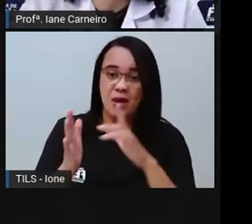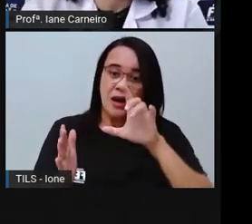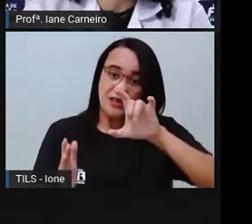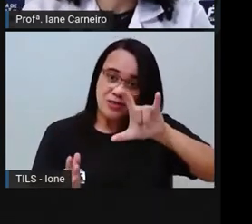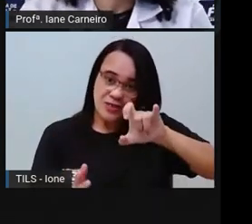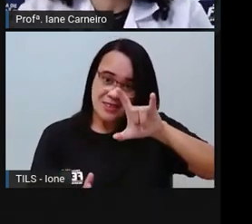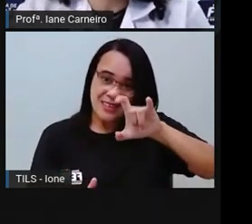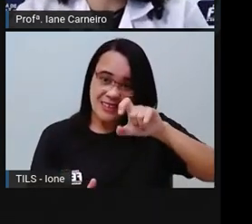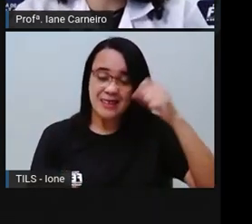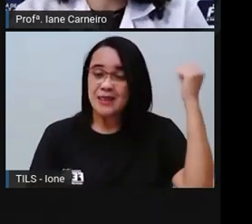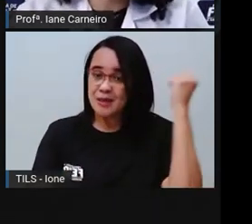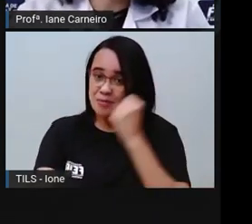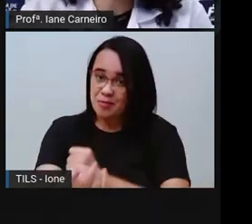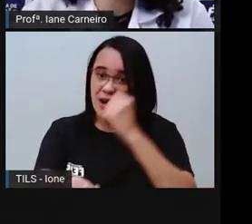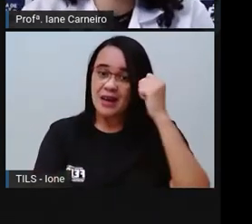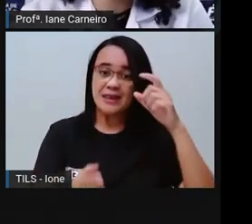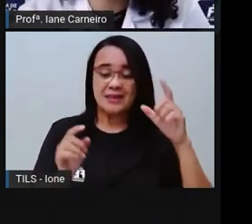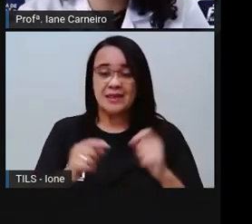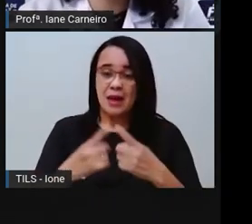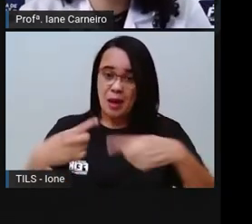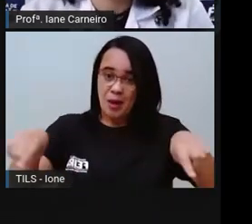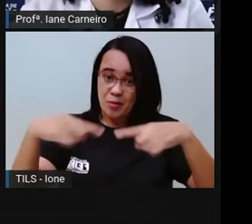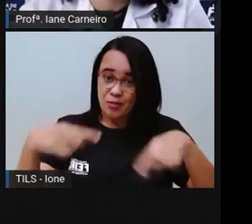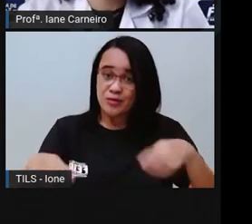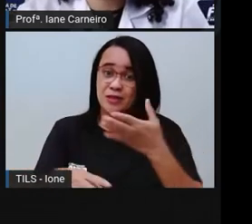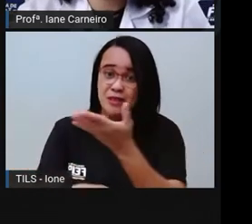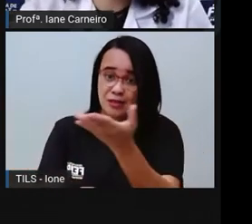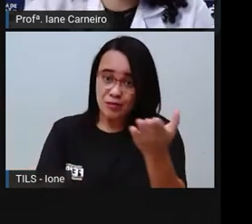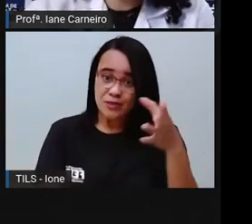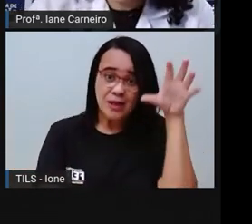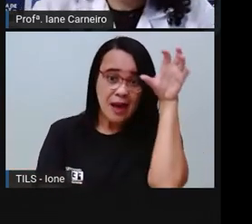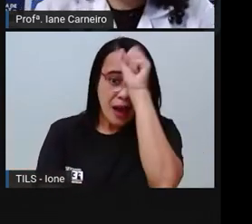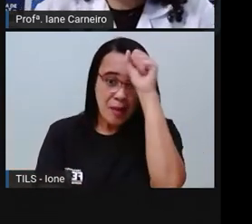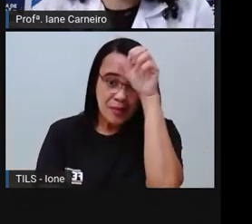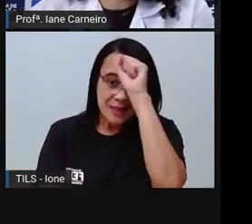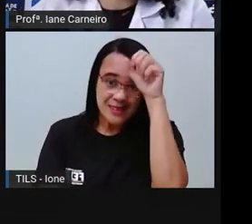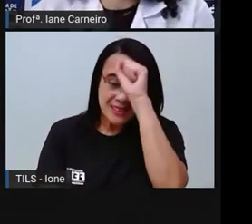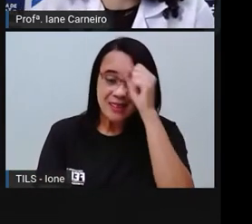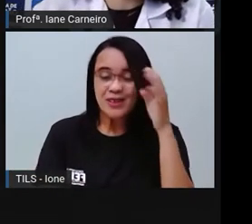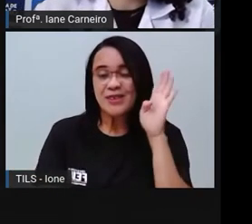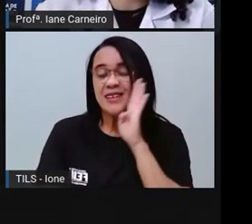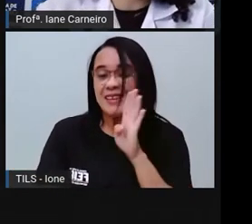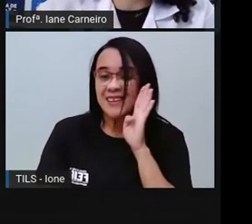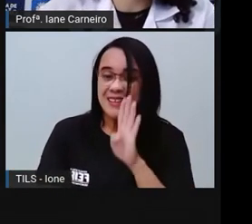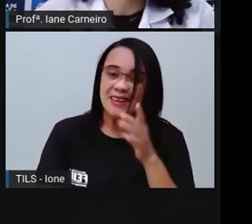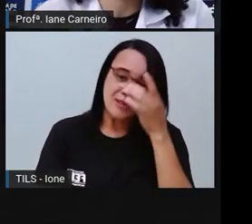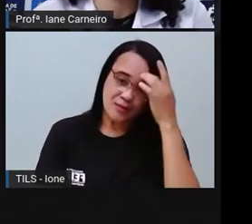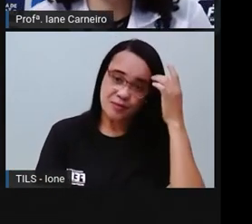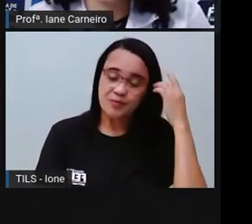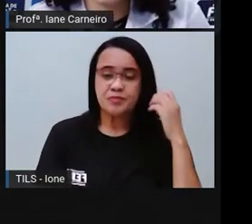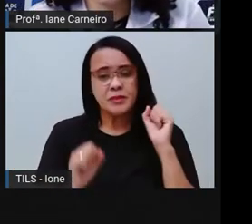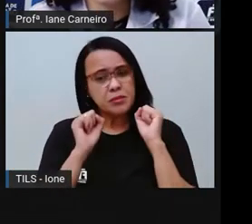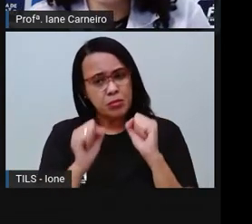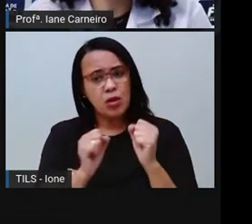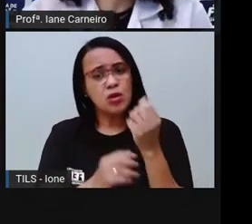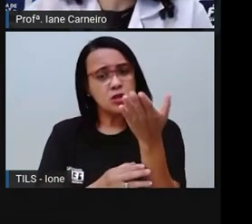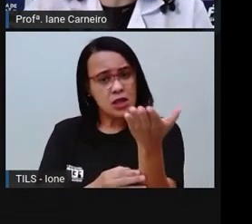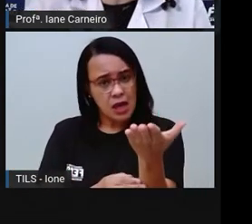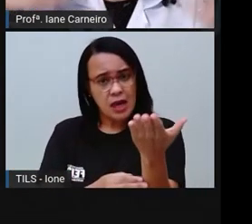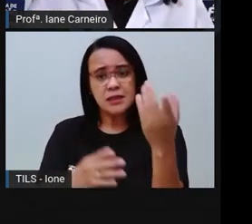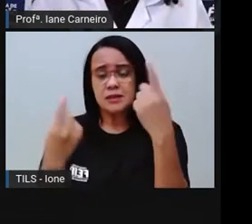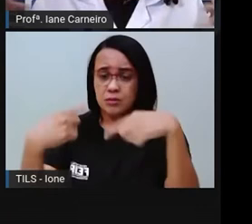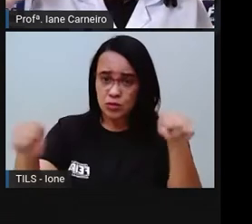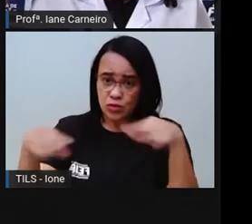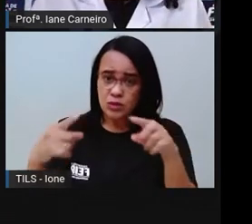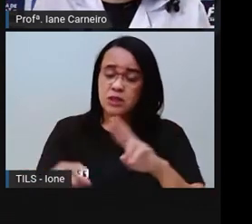marcar a gente a gente ver a parlenda que você decorou vai ser bem bem legal você pode decorar essa parlenda que que a trouxe